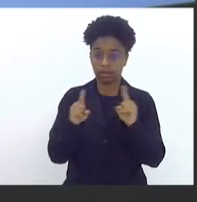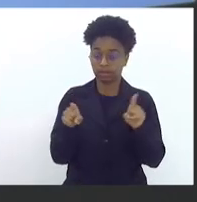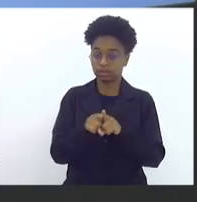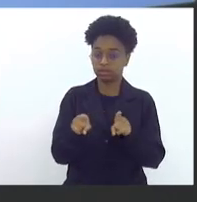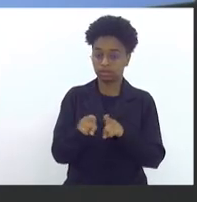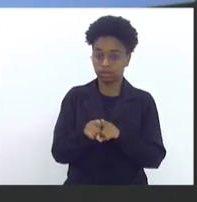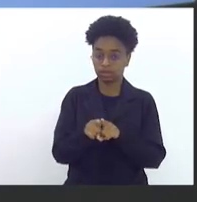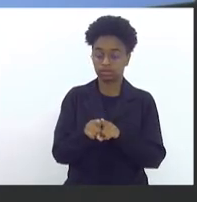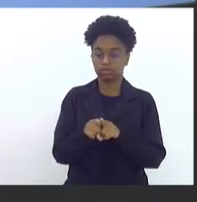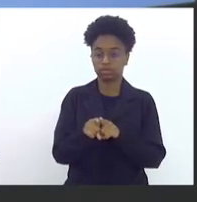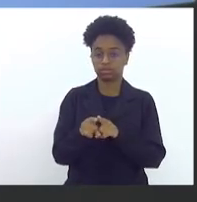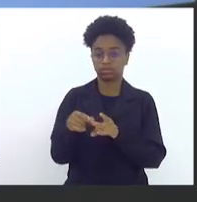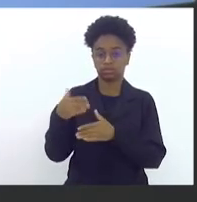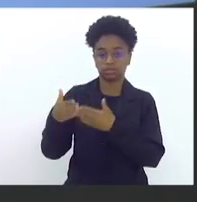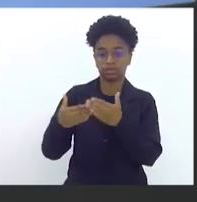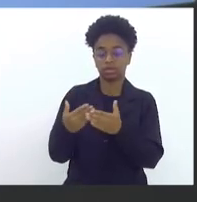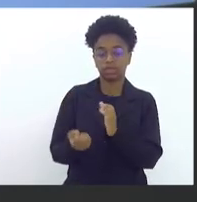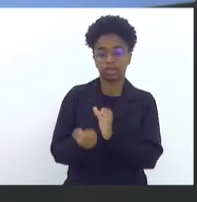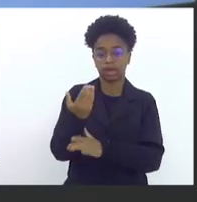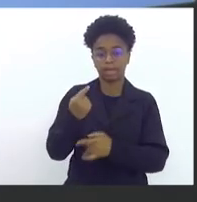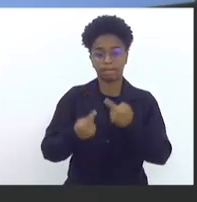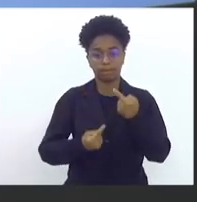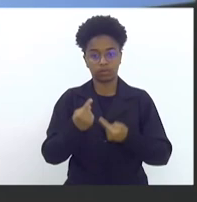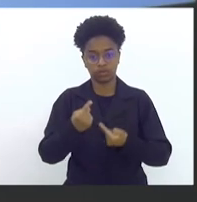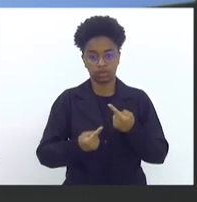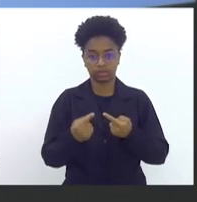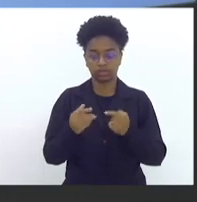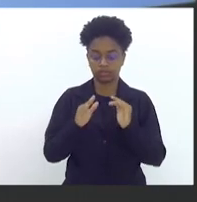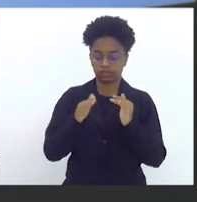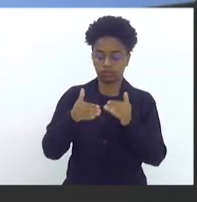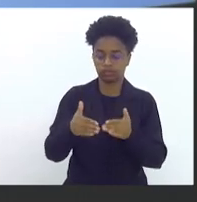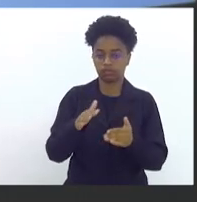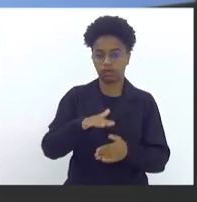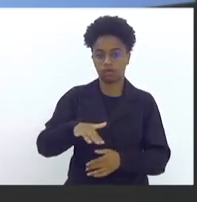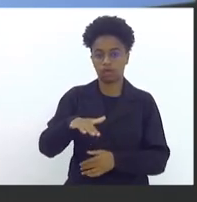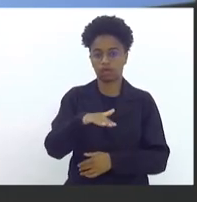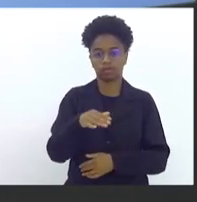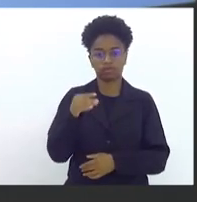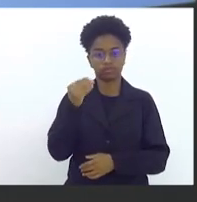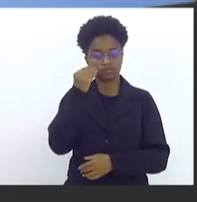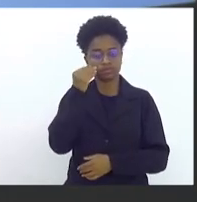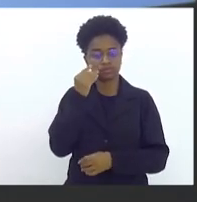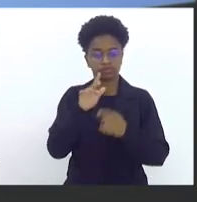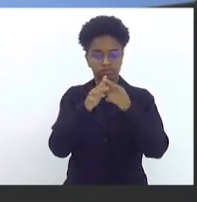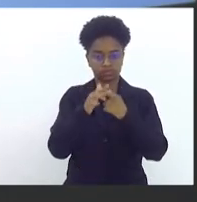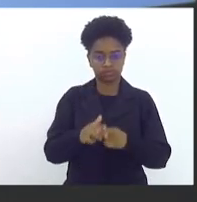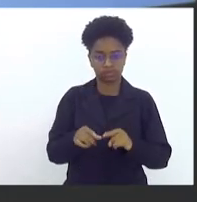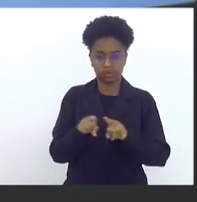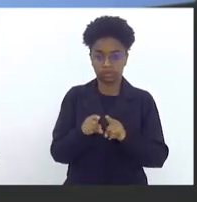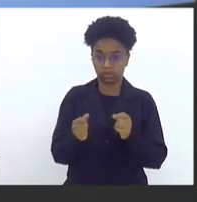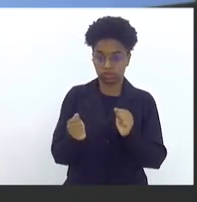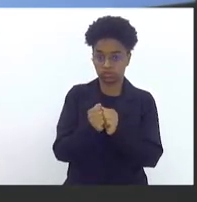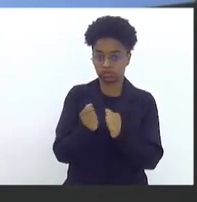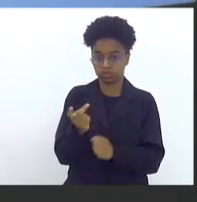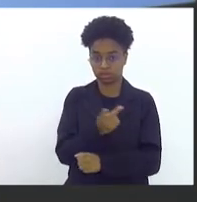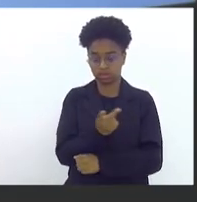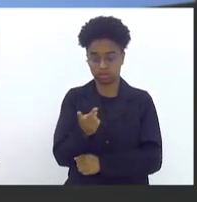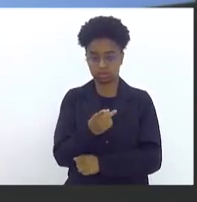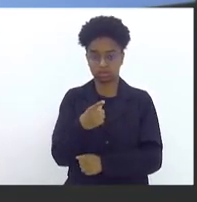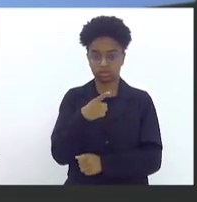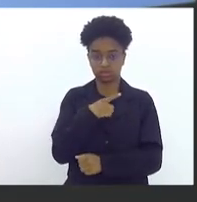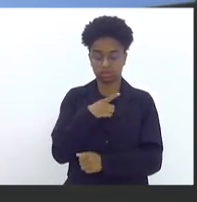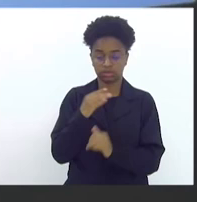mas também desenvolver é políticas né política específicas para te aprimorar e juntar essas duas pontes tanto